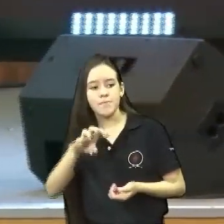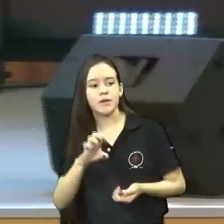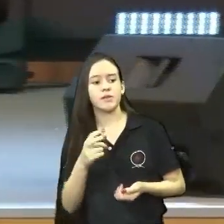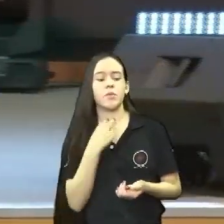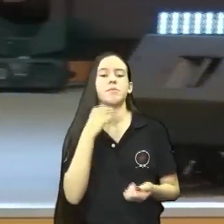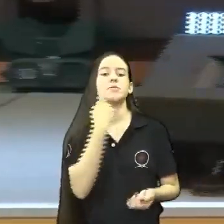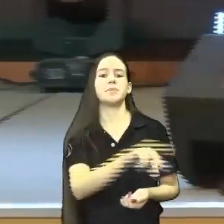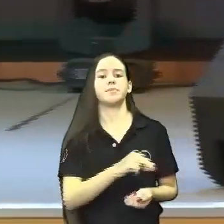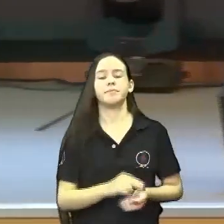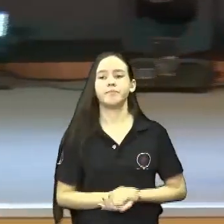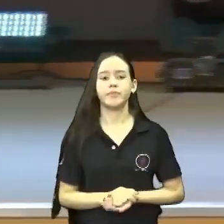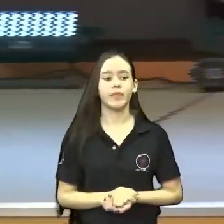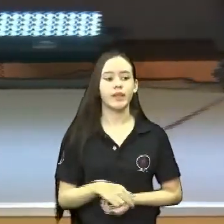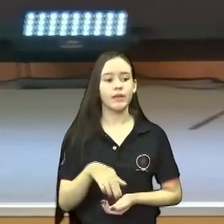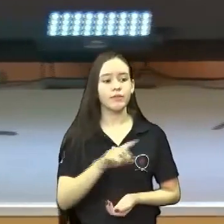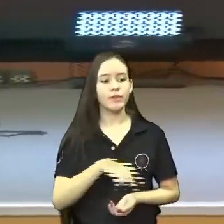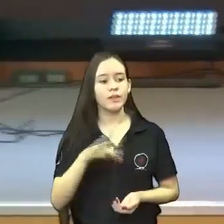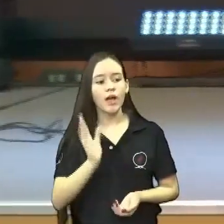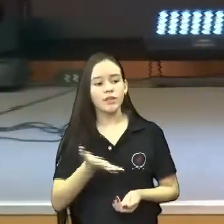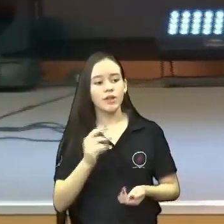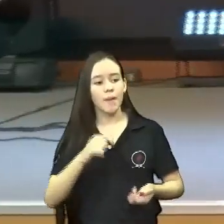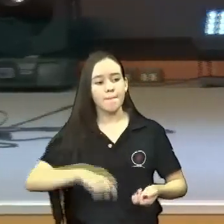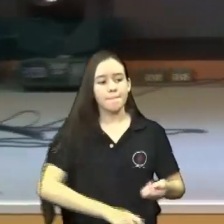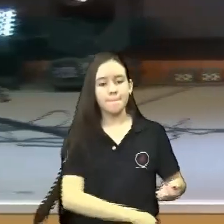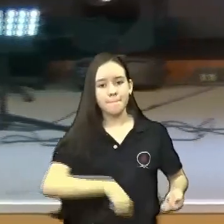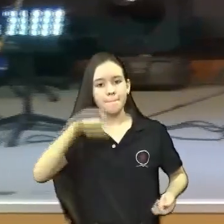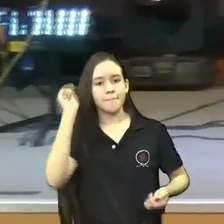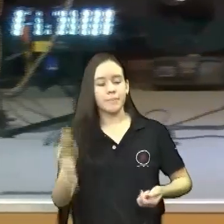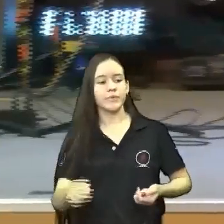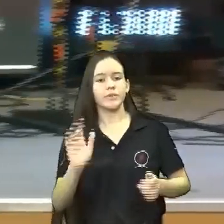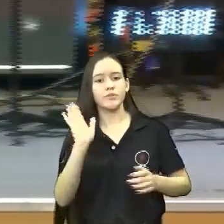pergunto aqui quem é que não ganha uma boa correada na vida